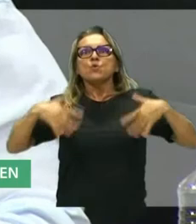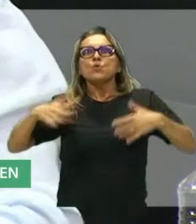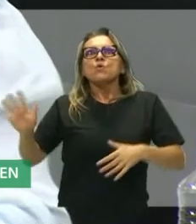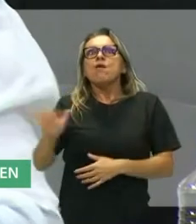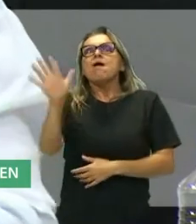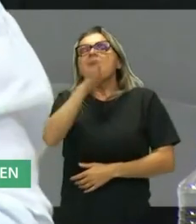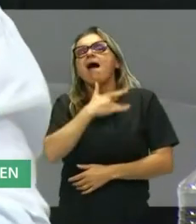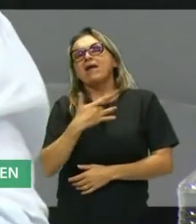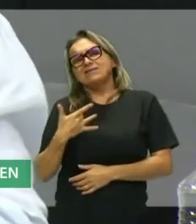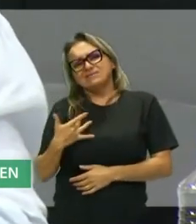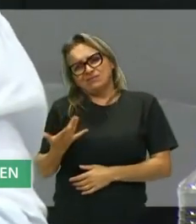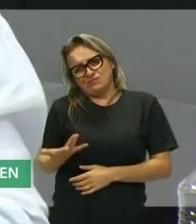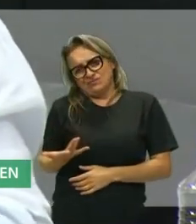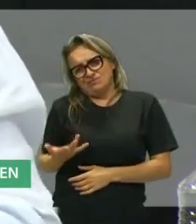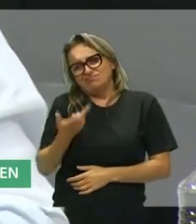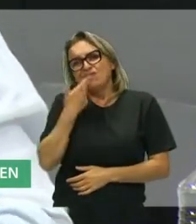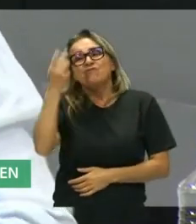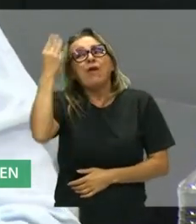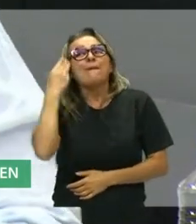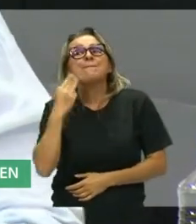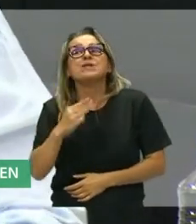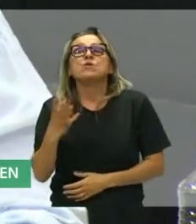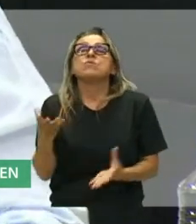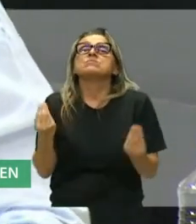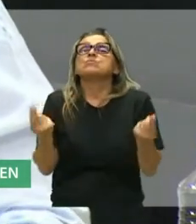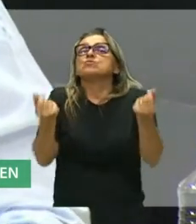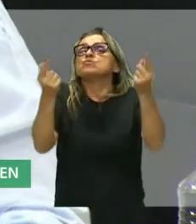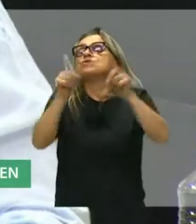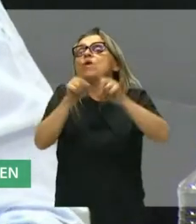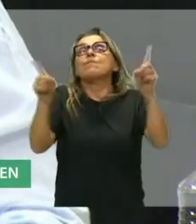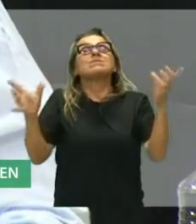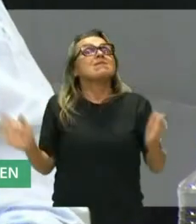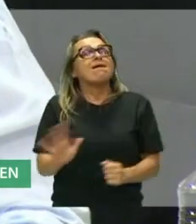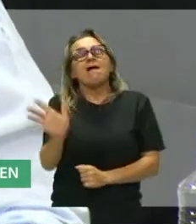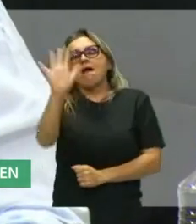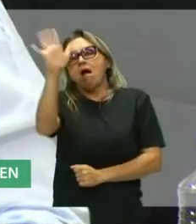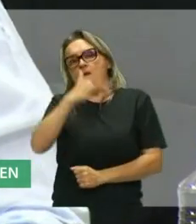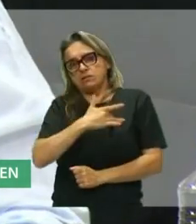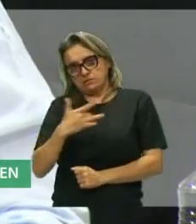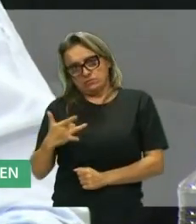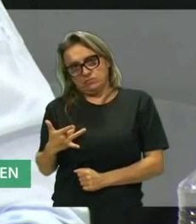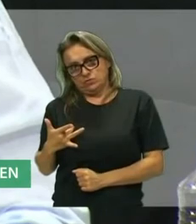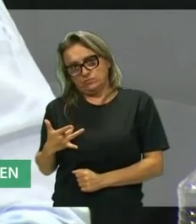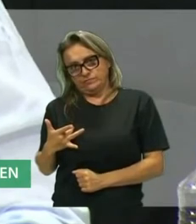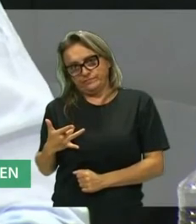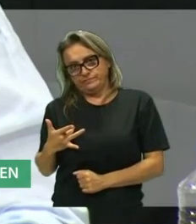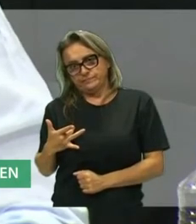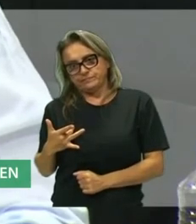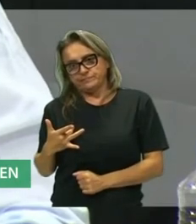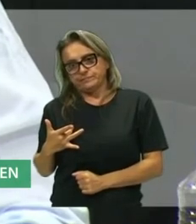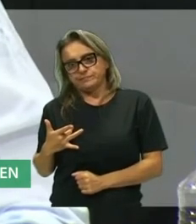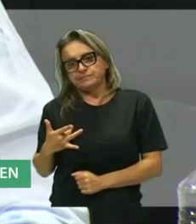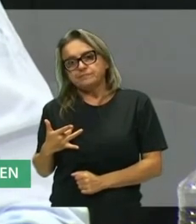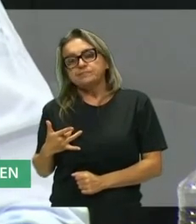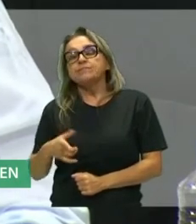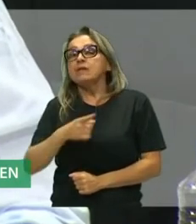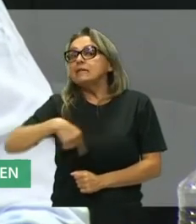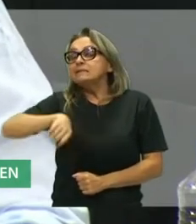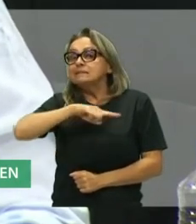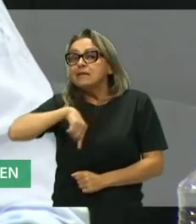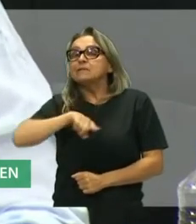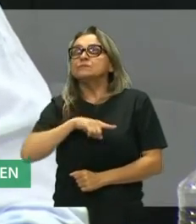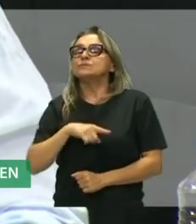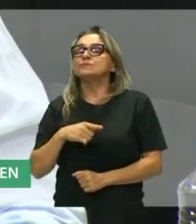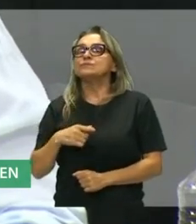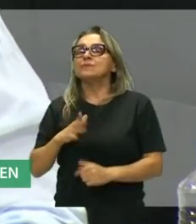até falou assim, que dentro das limitações a gente faz o que pode. E exatamente isso nós também. Dentro das nossas limitações, a gente